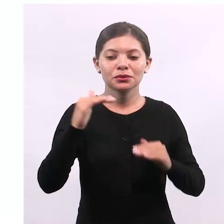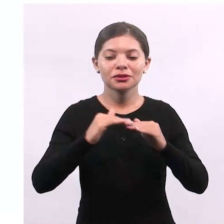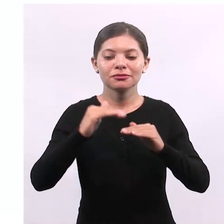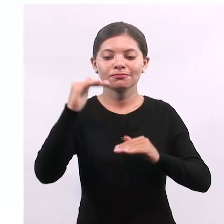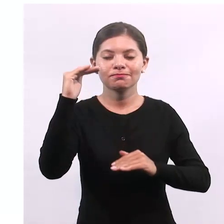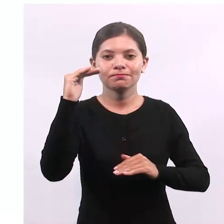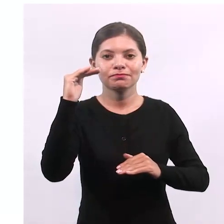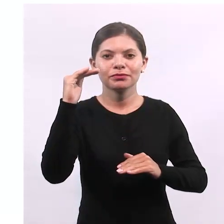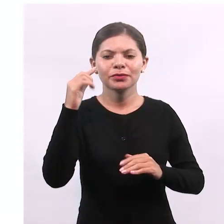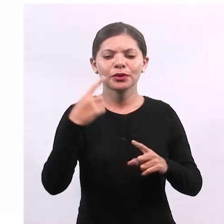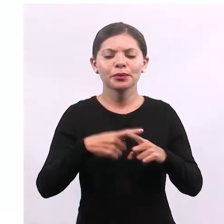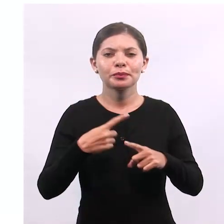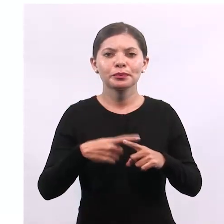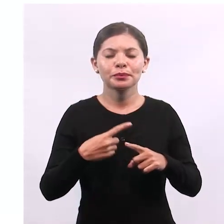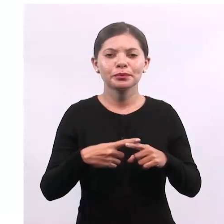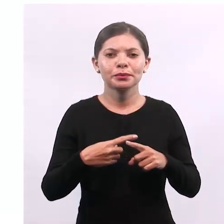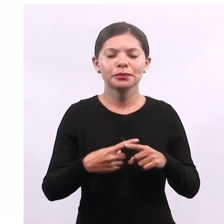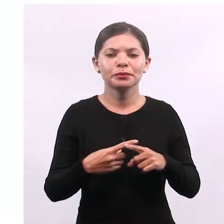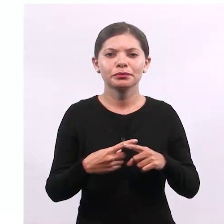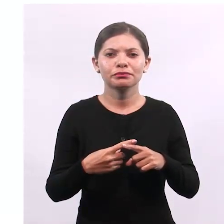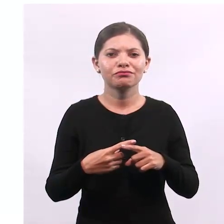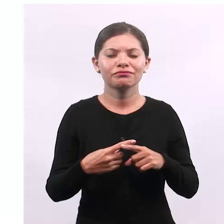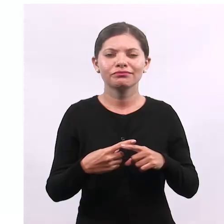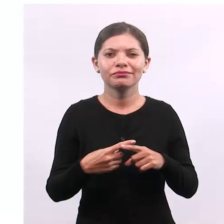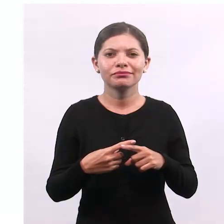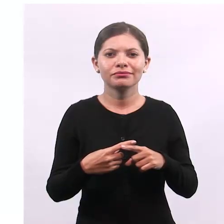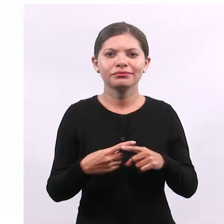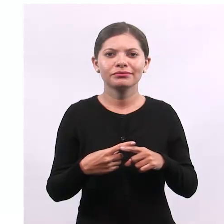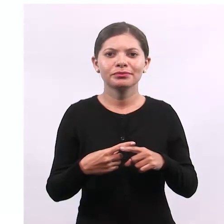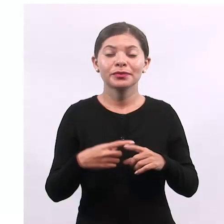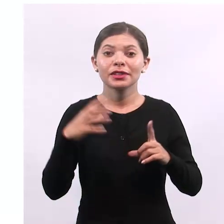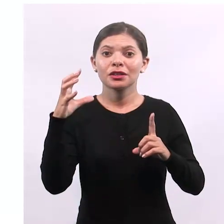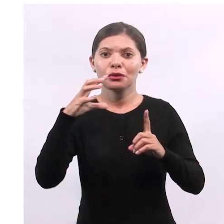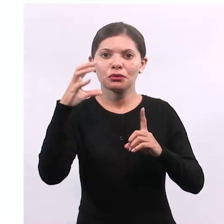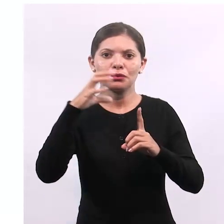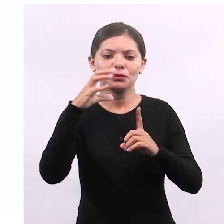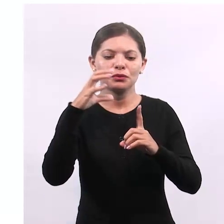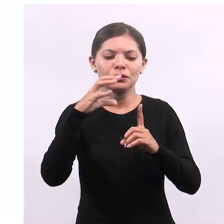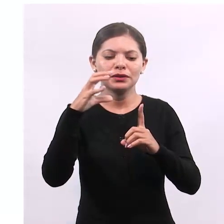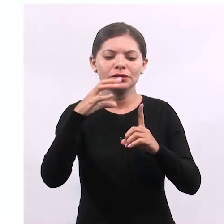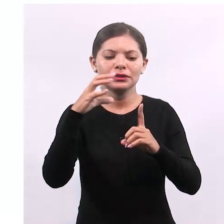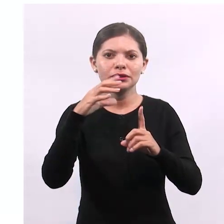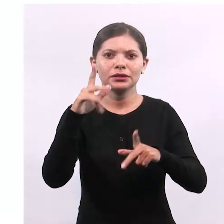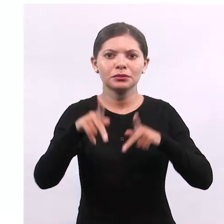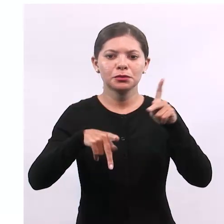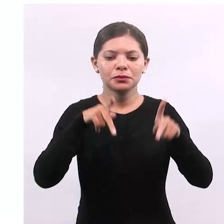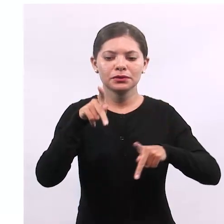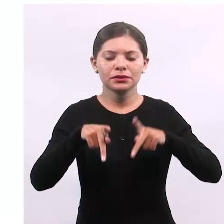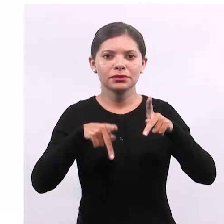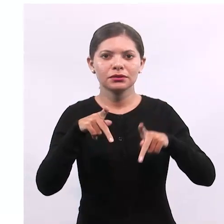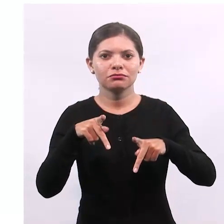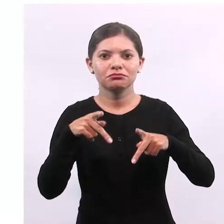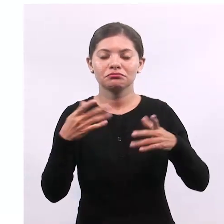por que que voltou a aumentar Será que a influência do crescimento populacional Então qual que é a interpretação que a gente faz